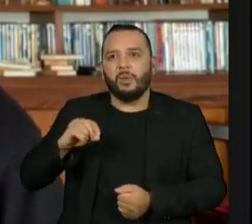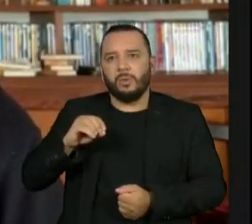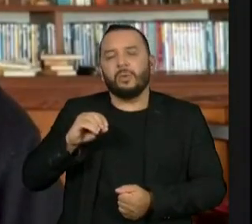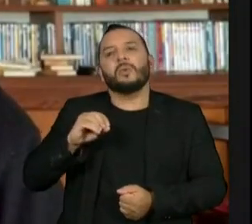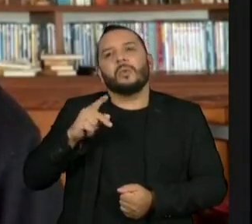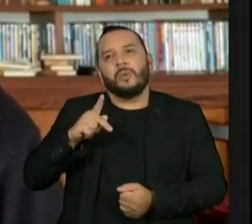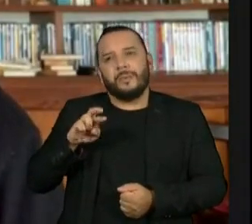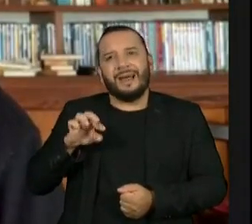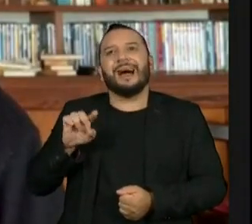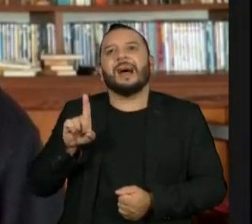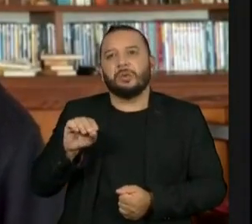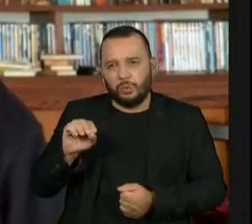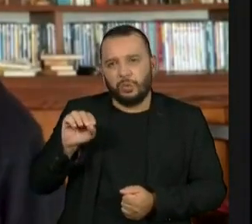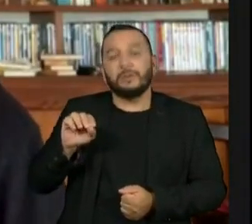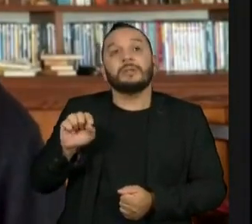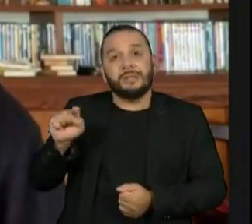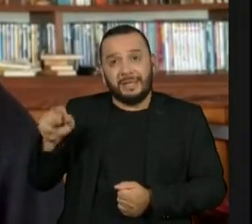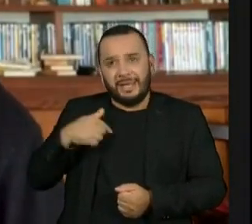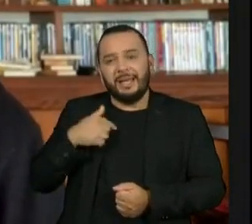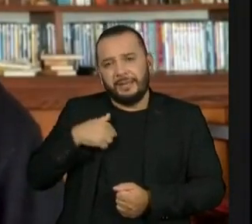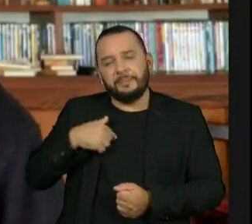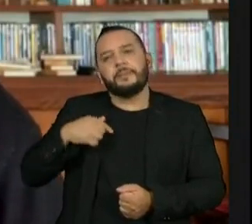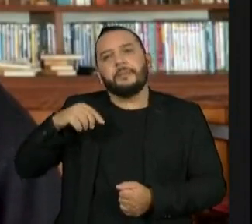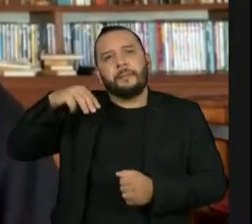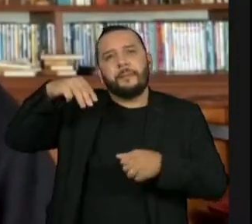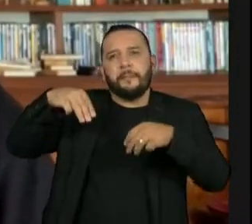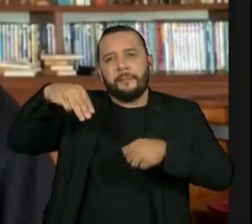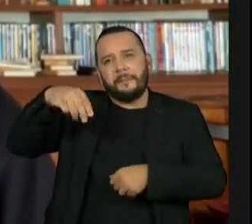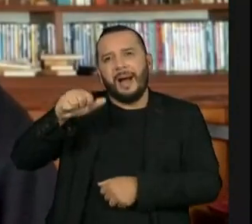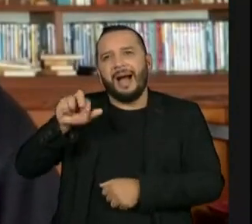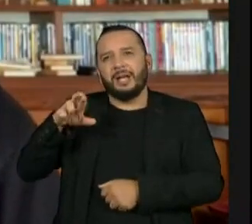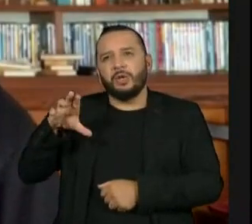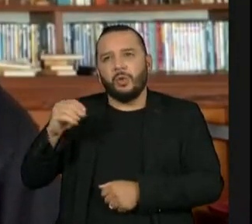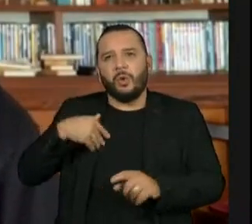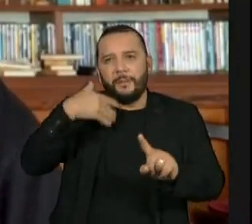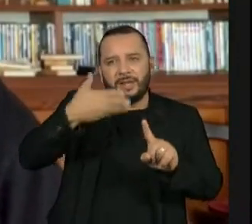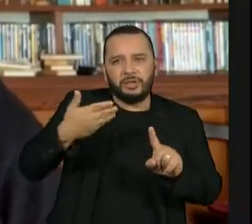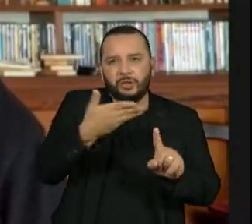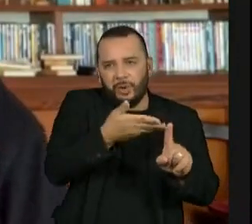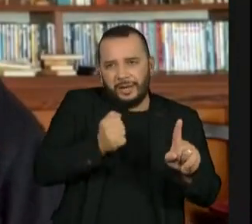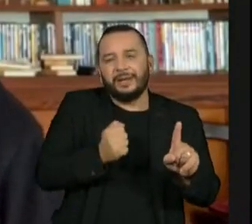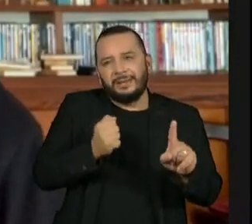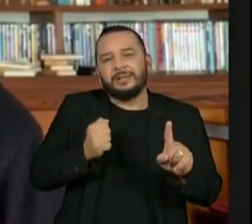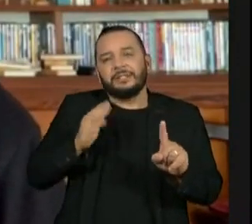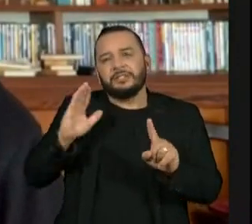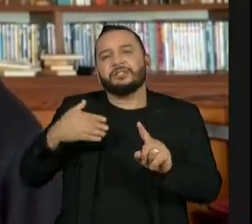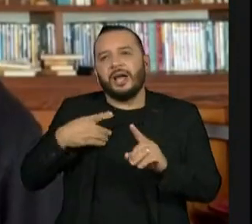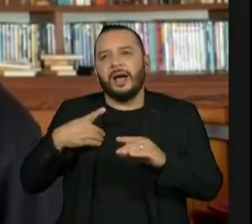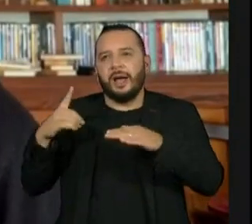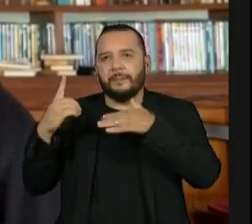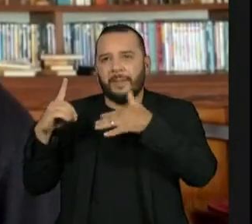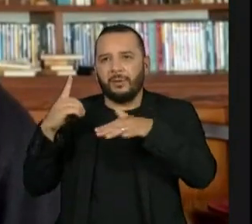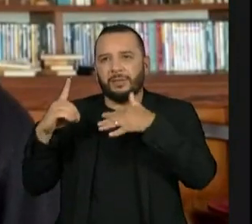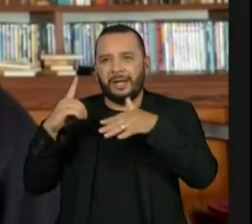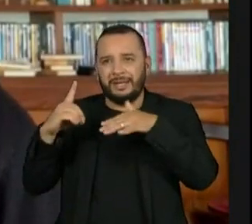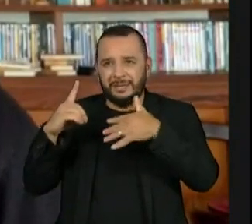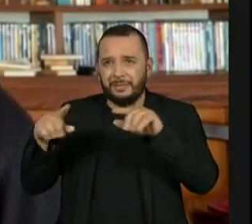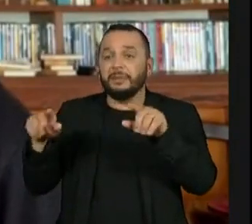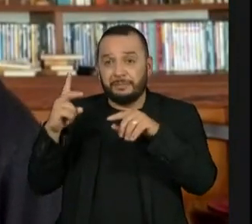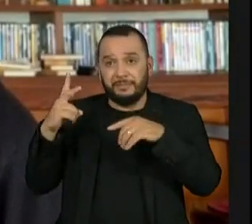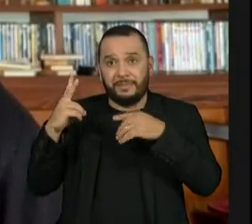o Oswaldo dedicou o Pau-Brasil, a quem o Mário dedicou o Macunaíma. Paulo Prado era